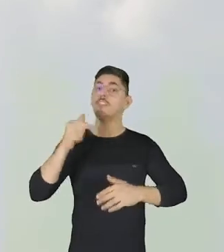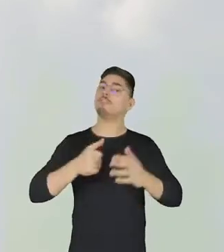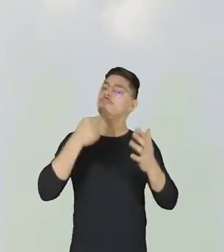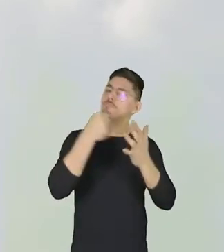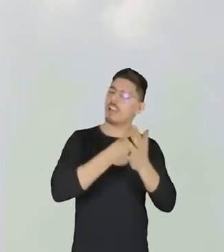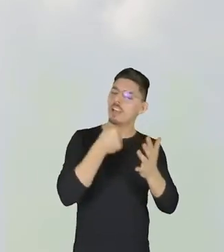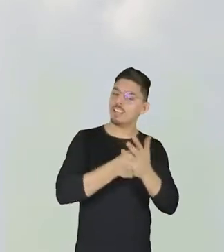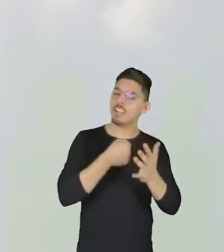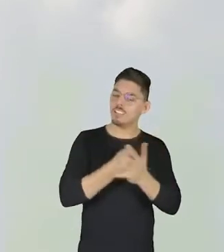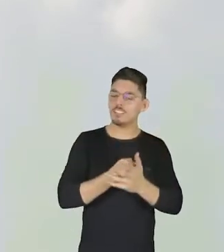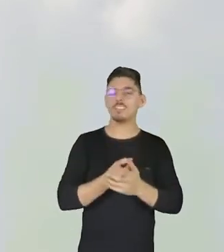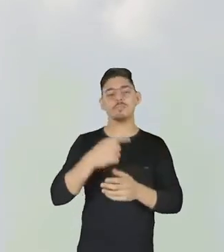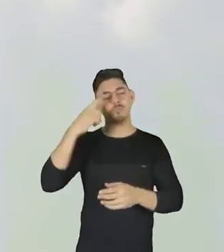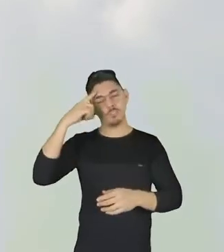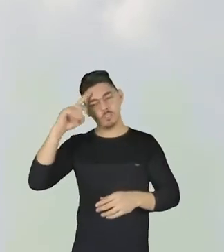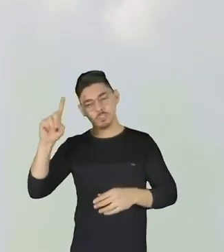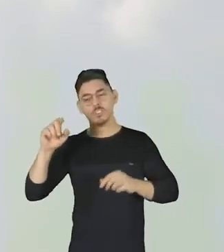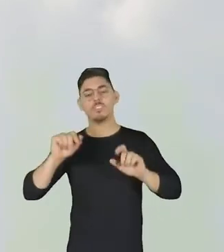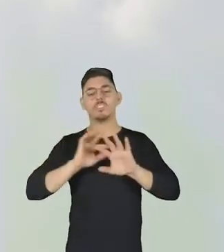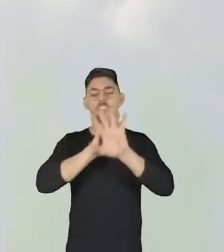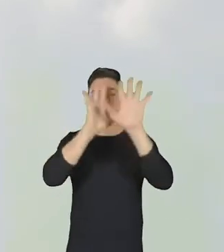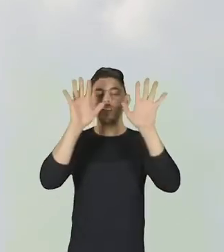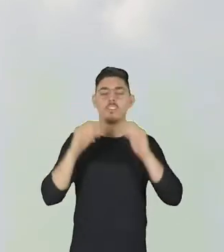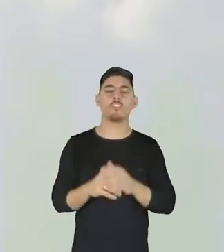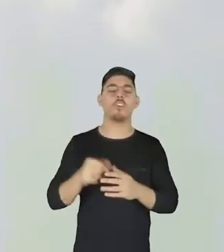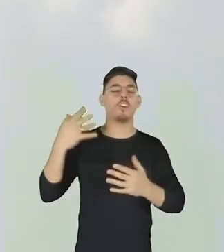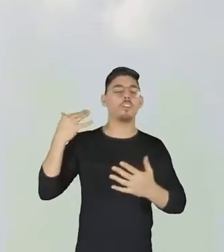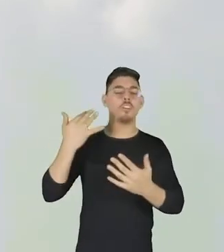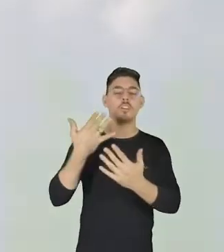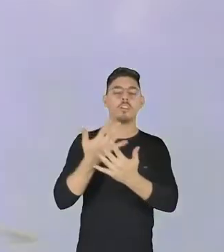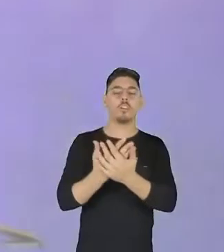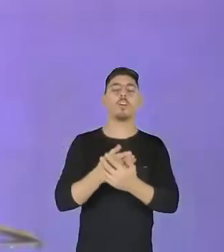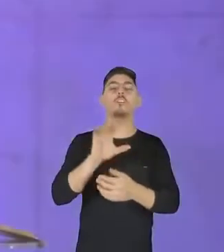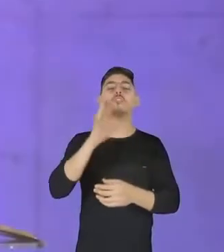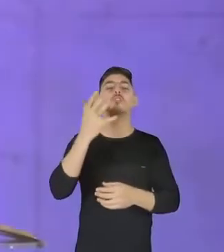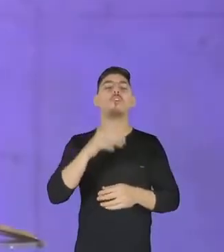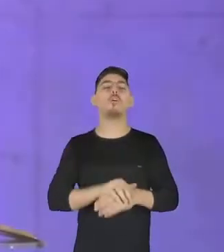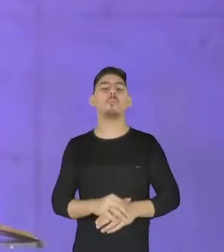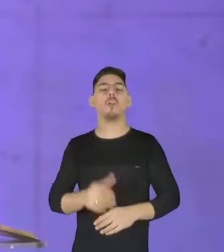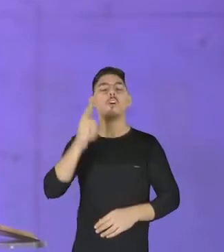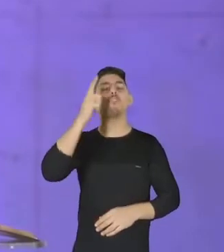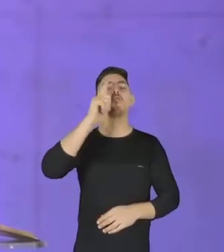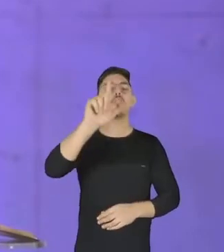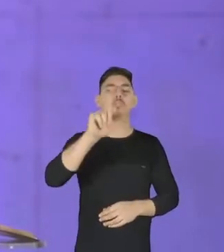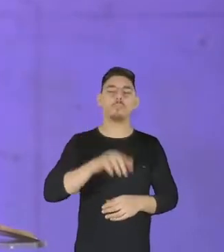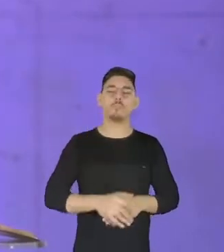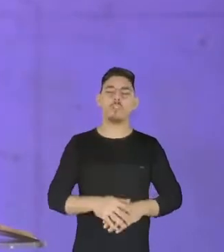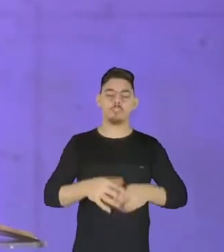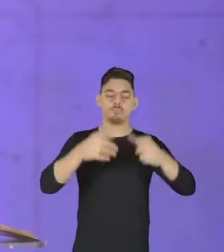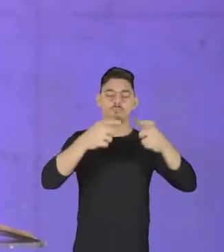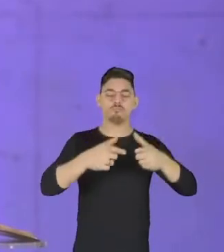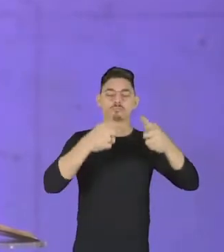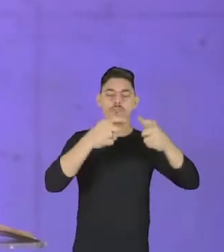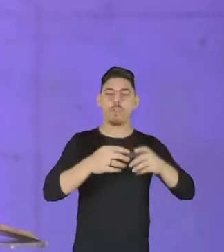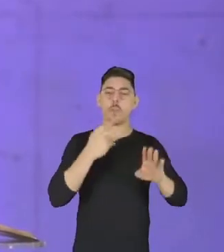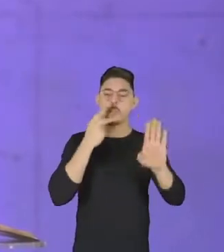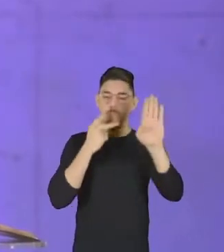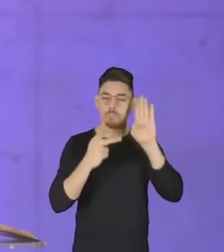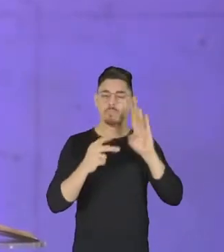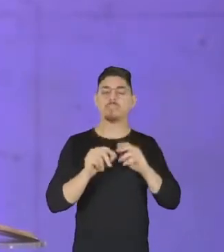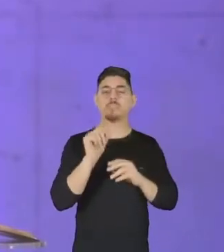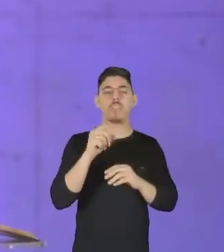Glória. Uma série sobre a conquista da Terra Prometida. E quero deixar para você dois livros,